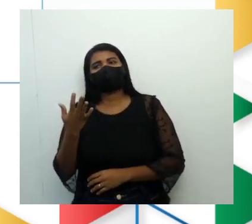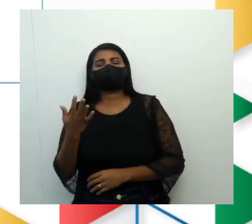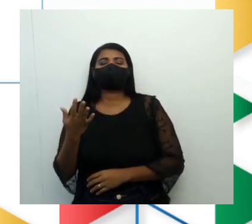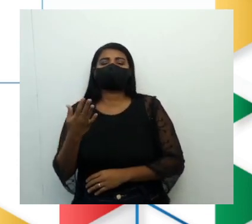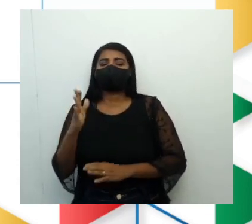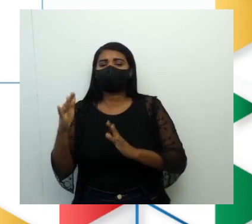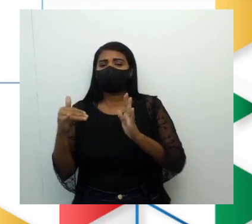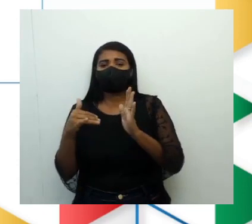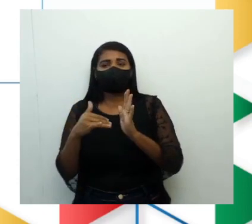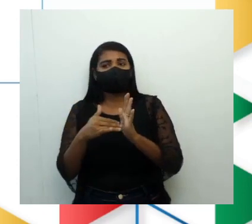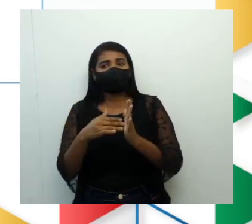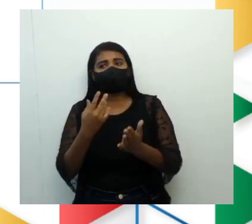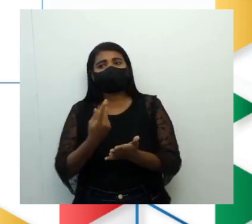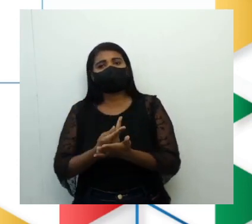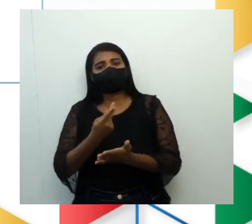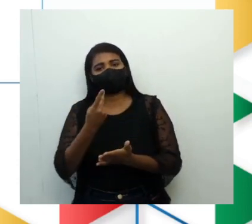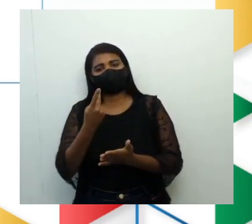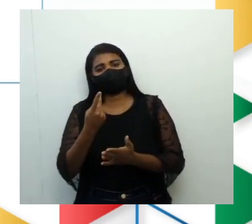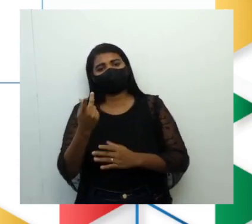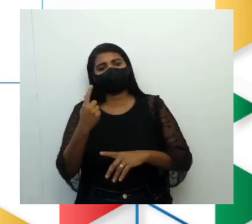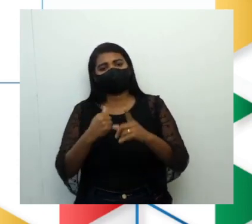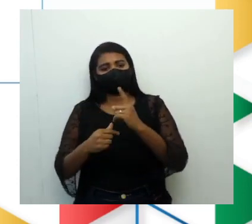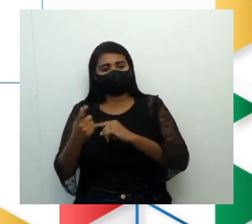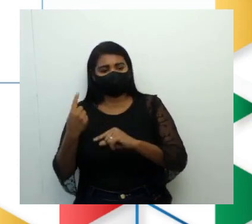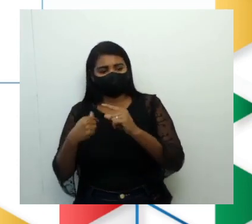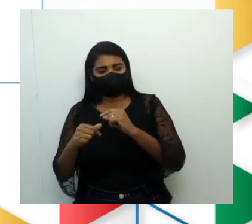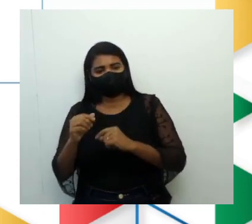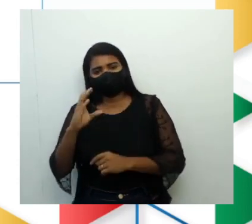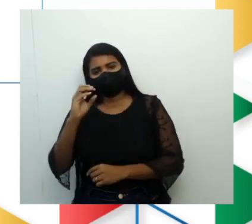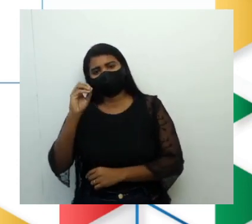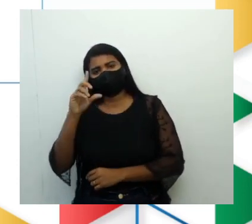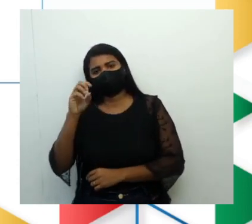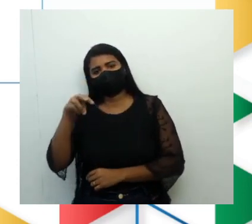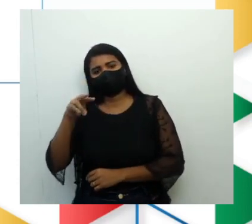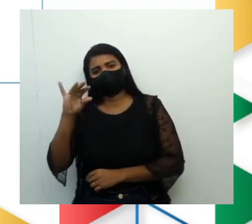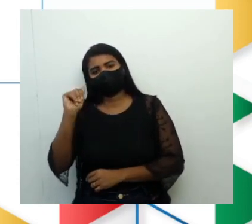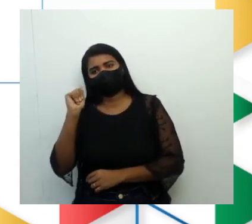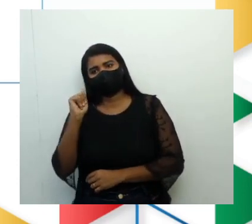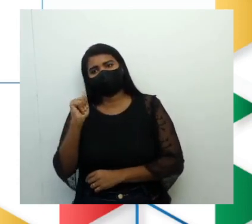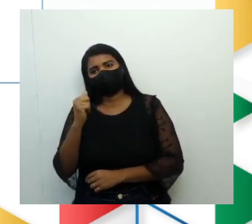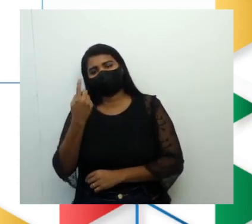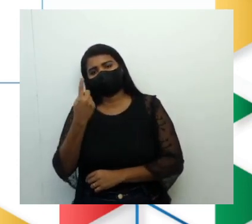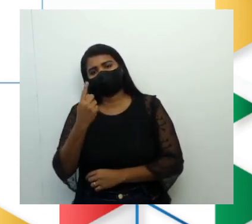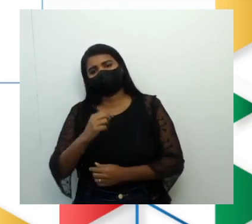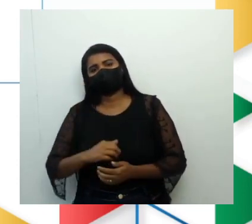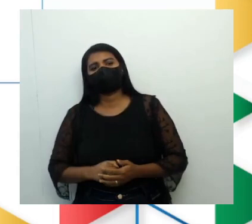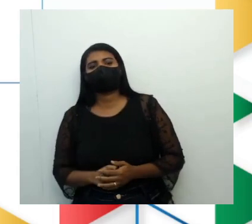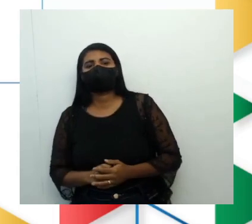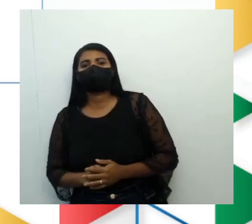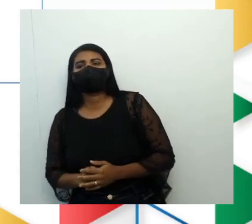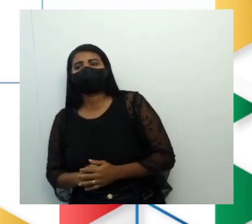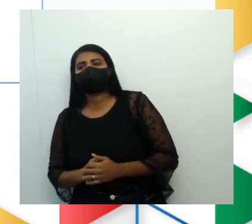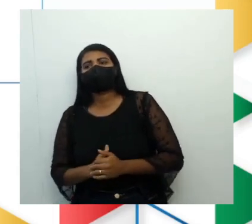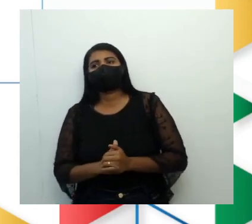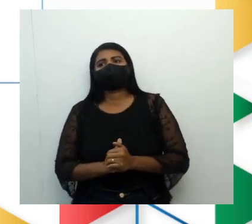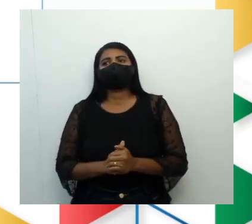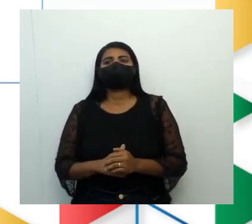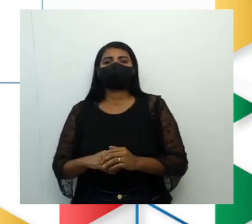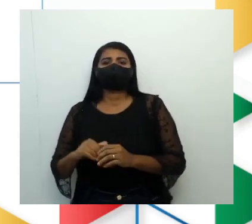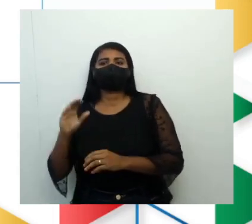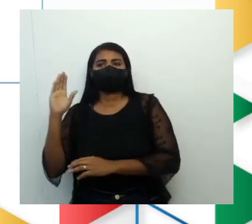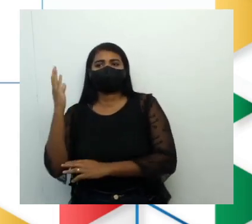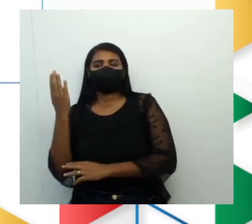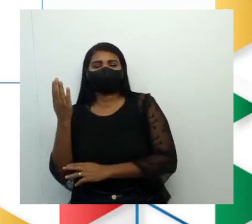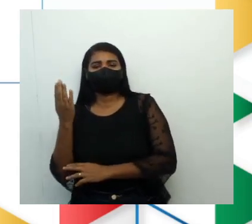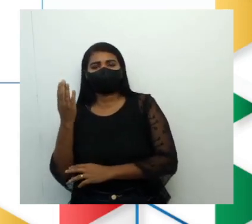tudo passou a ser uma principal atividade econômica da colônia. Ou seja, mais uma, né? Sai a exploração do pau-brasil,